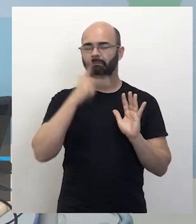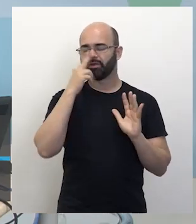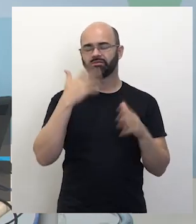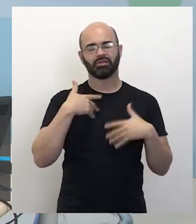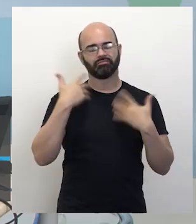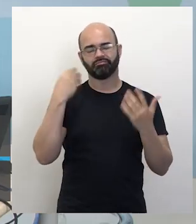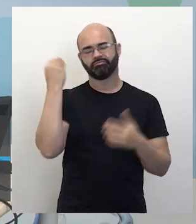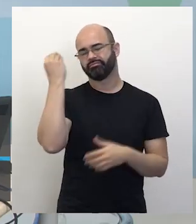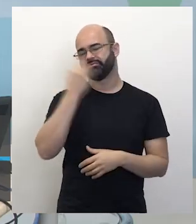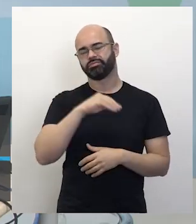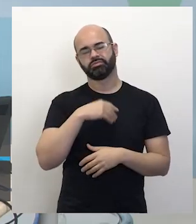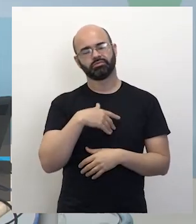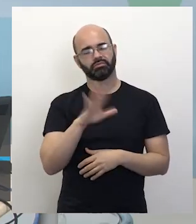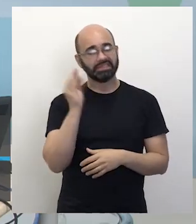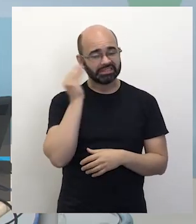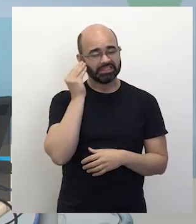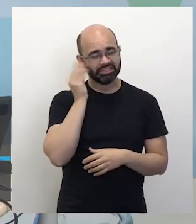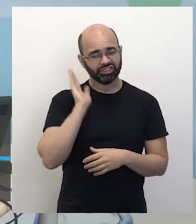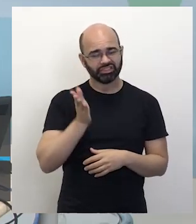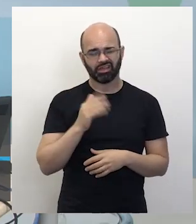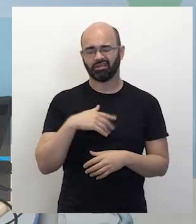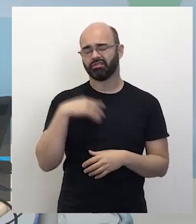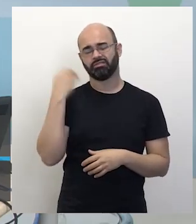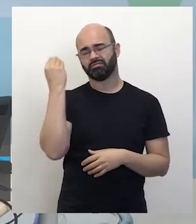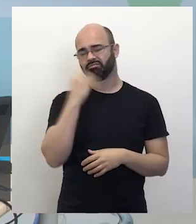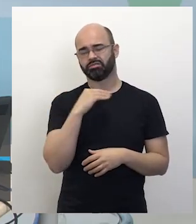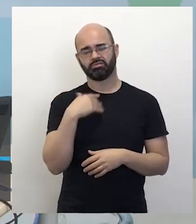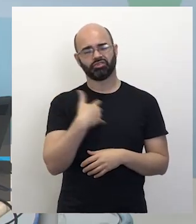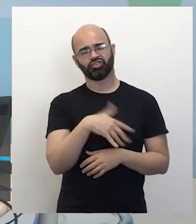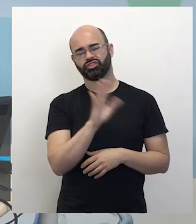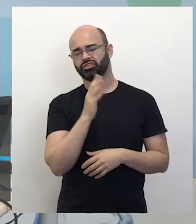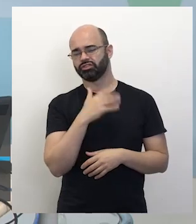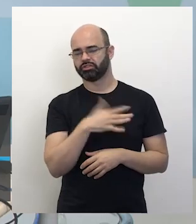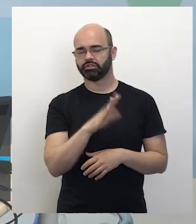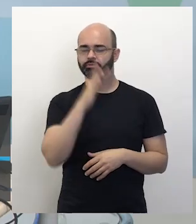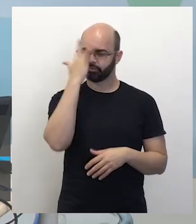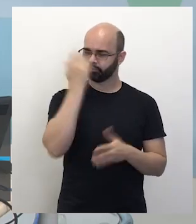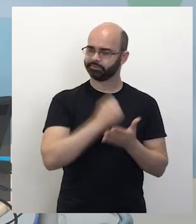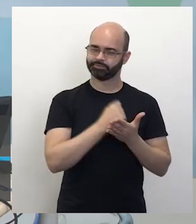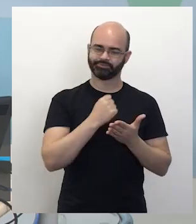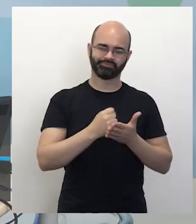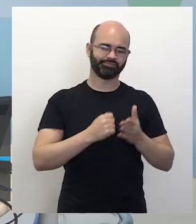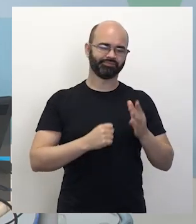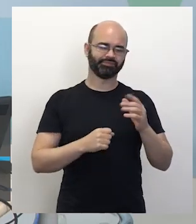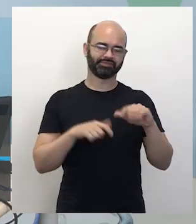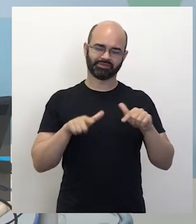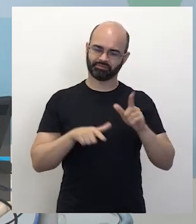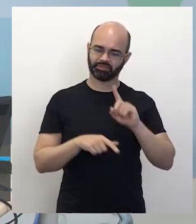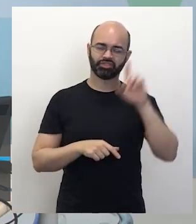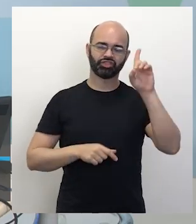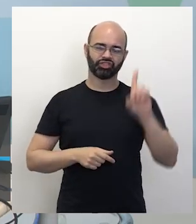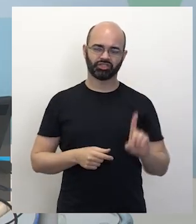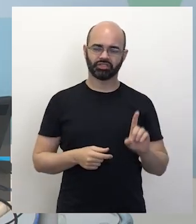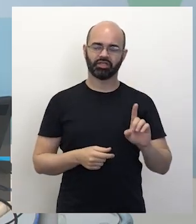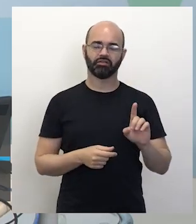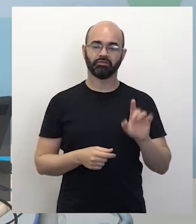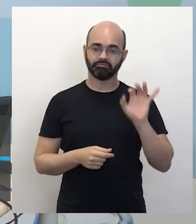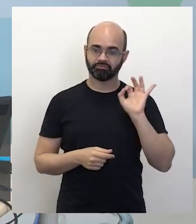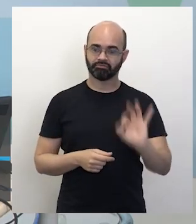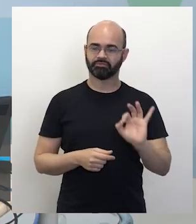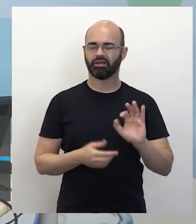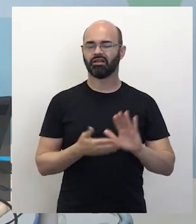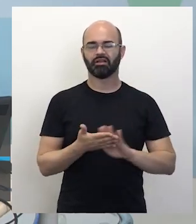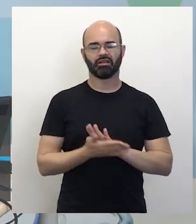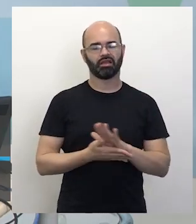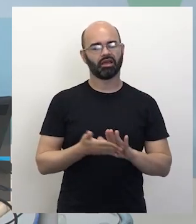tem em situação de informalidade, ou seja, que não trabalha com carteira registrada, que não tem os direitos garantidos. Olha quanta gente em